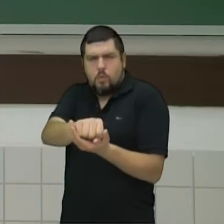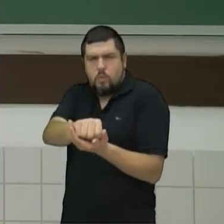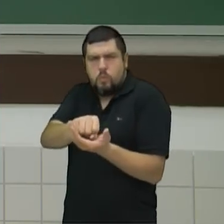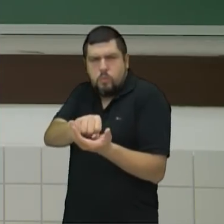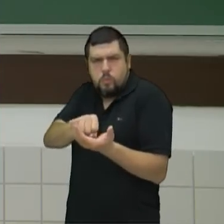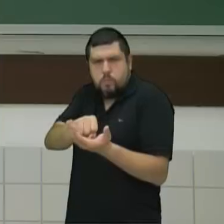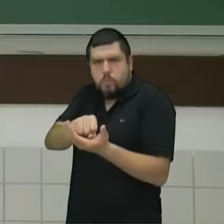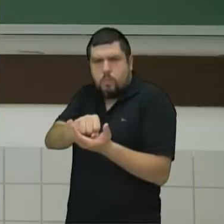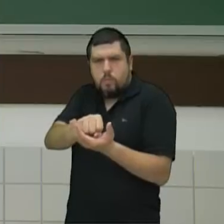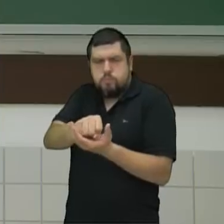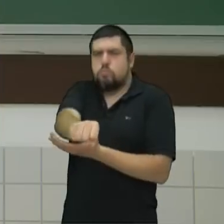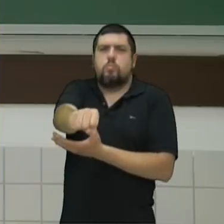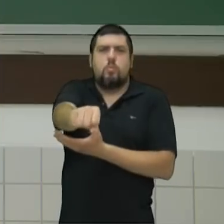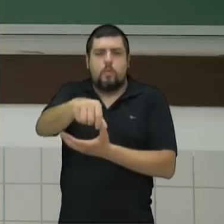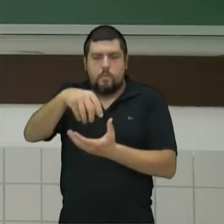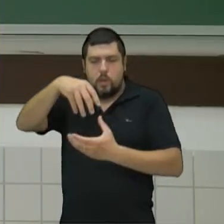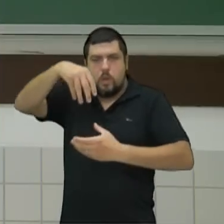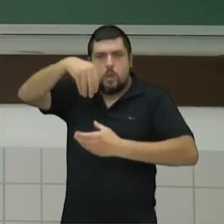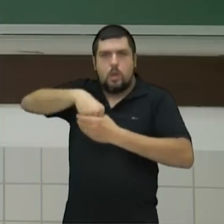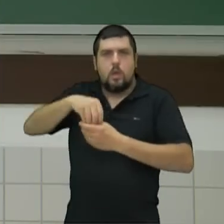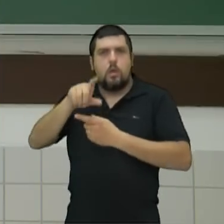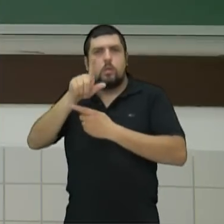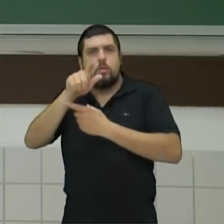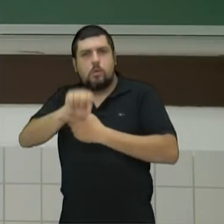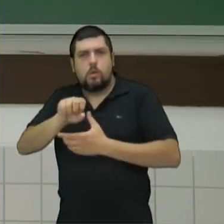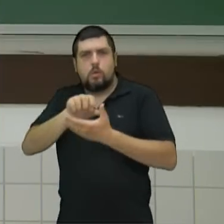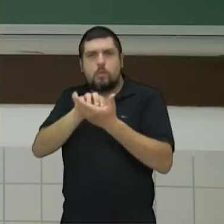força de ação,